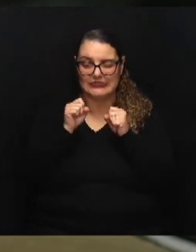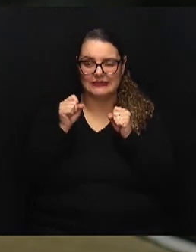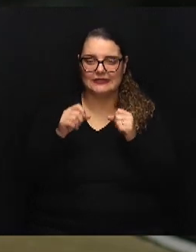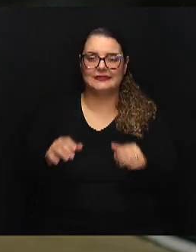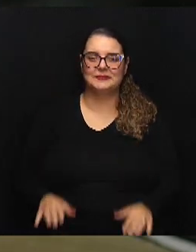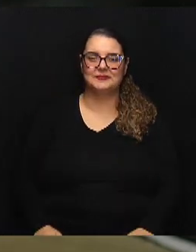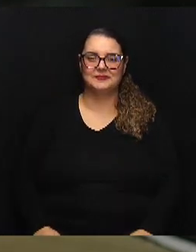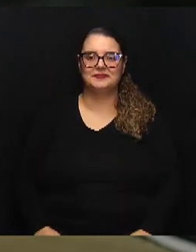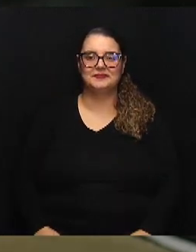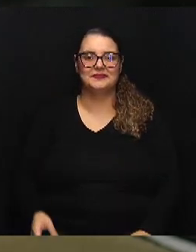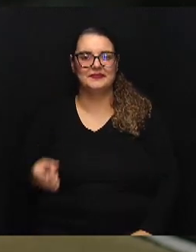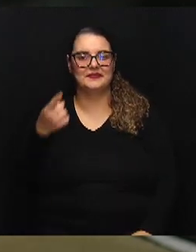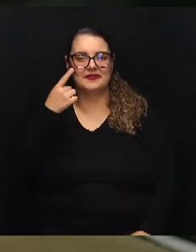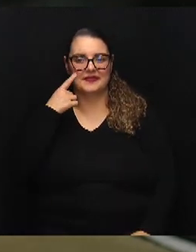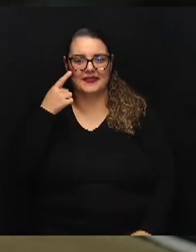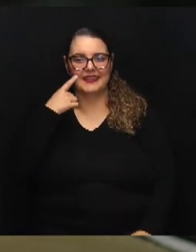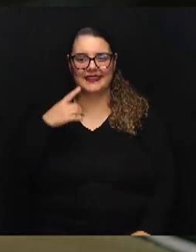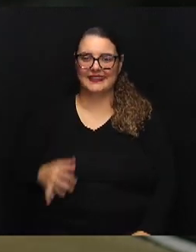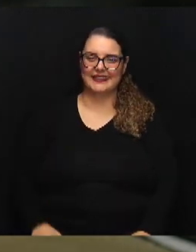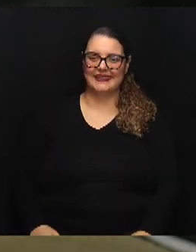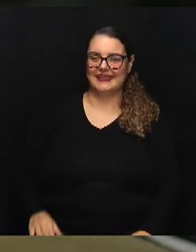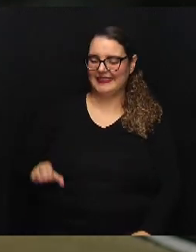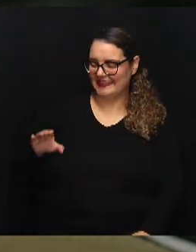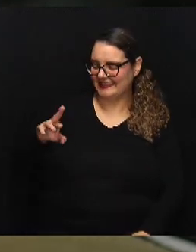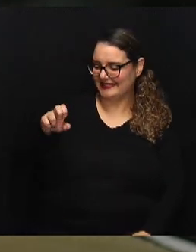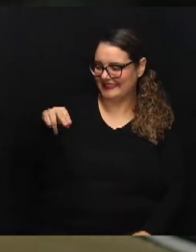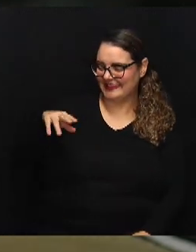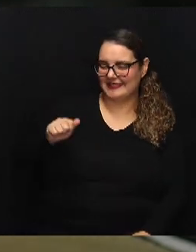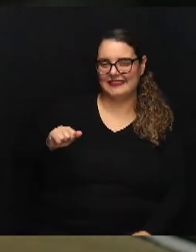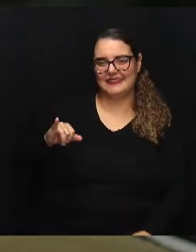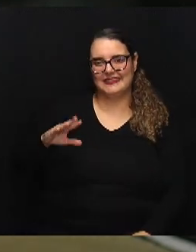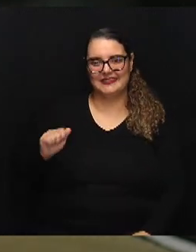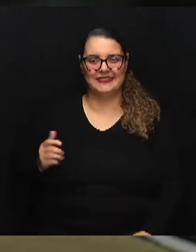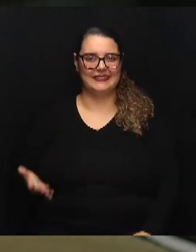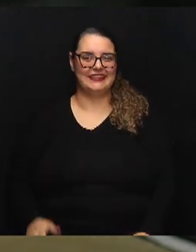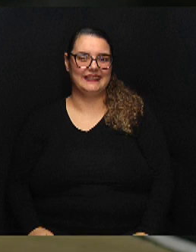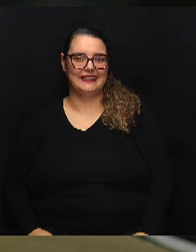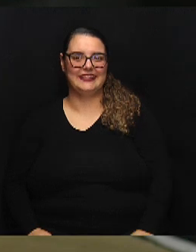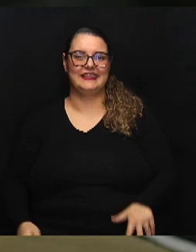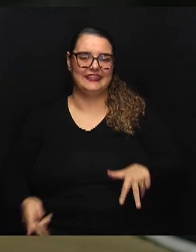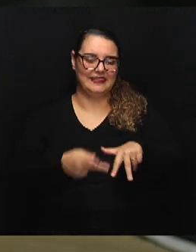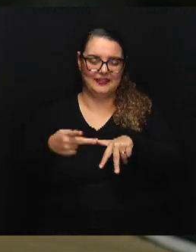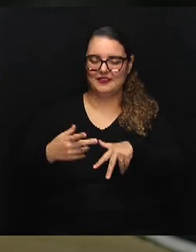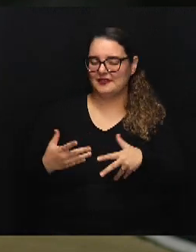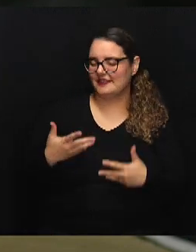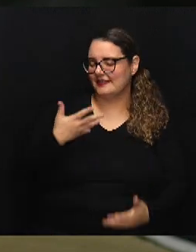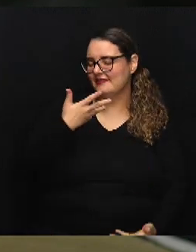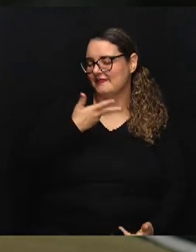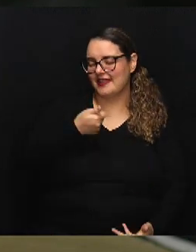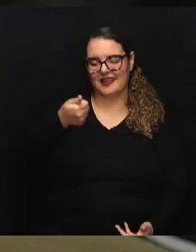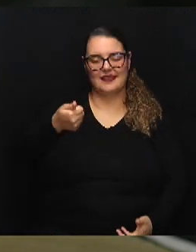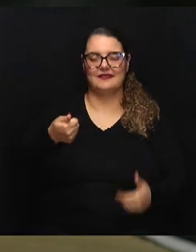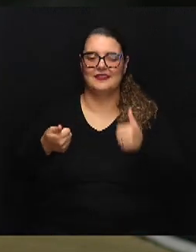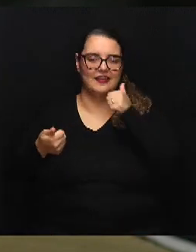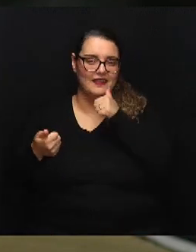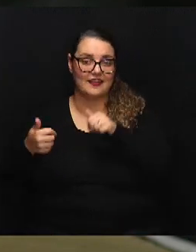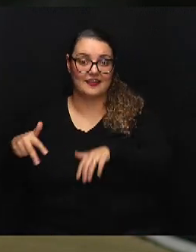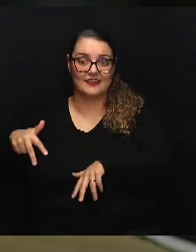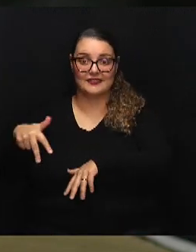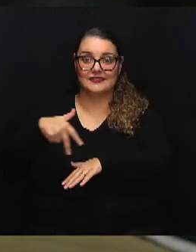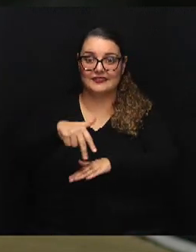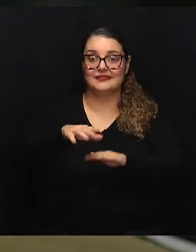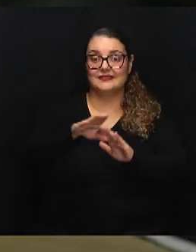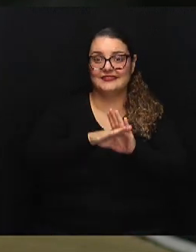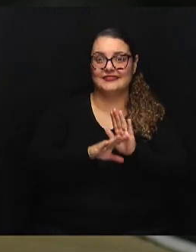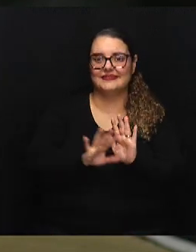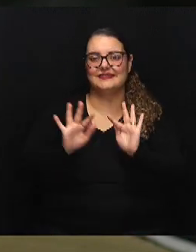né? E olha, com essa crônica e com a fala, né, dessas mulheres especiais que nós trouxemos hoje no programa, a